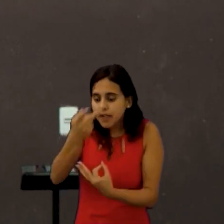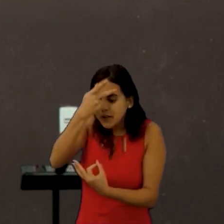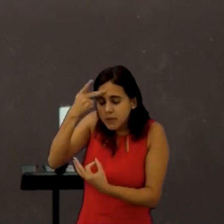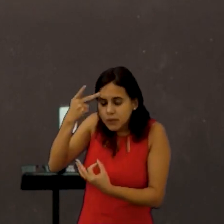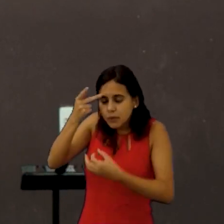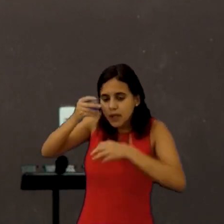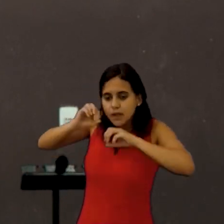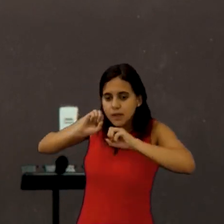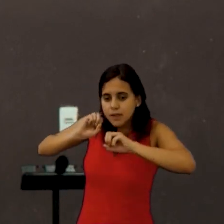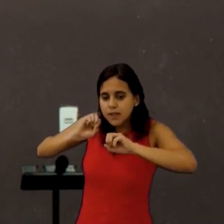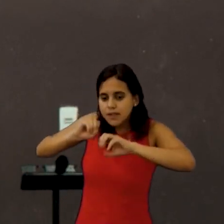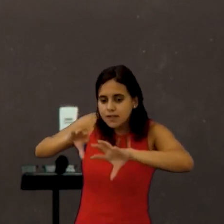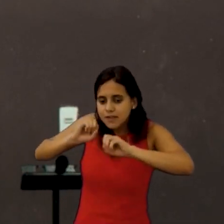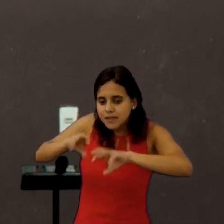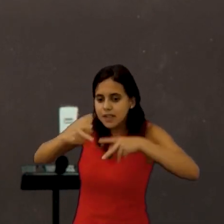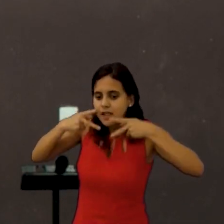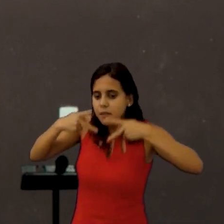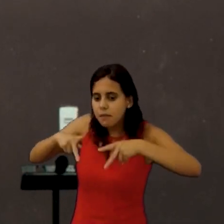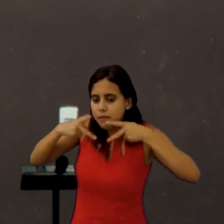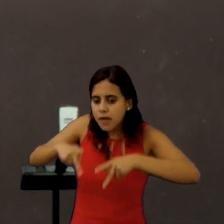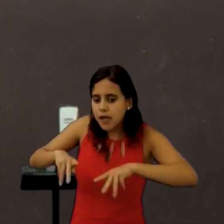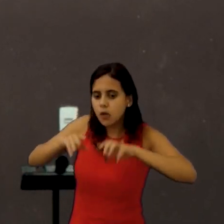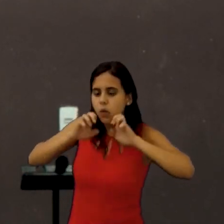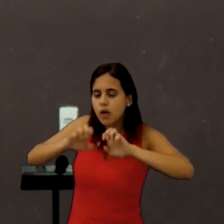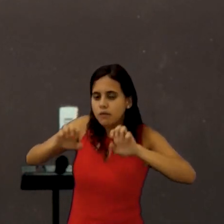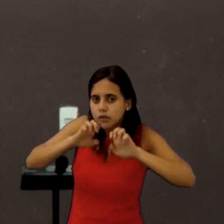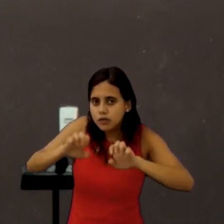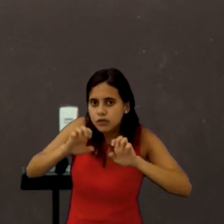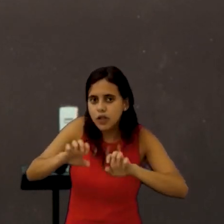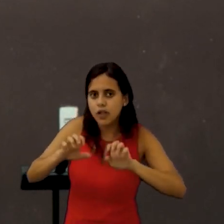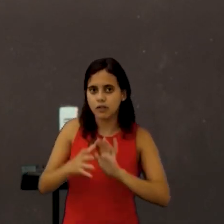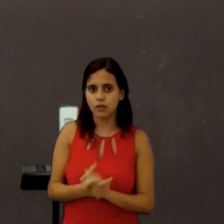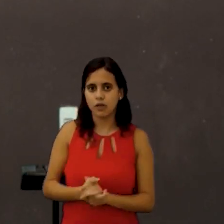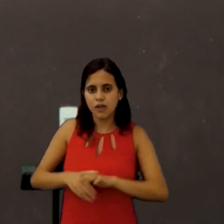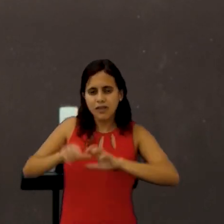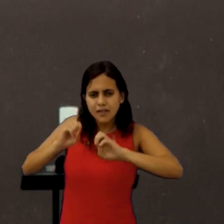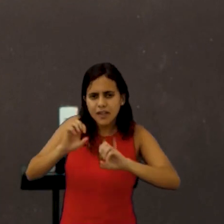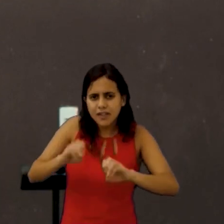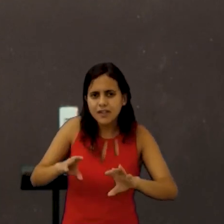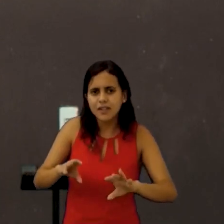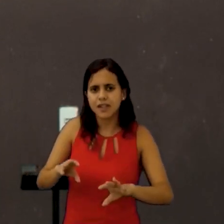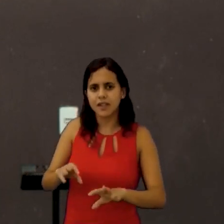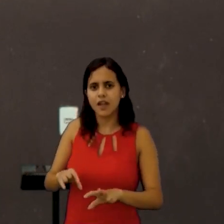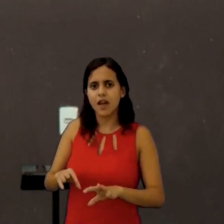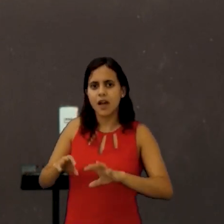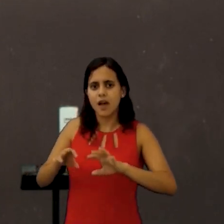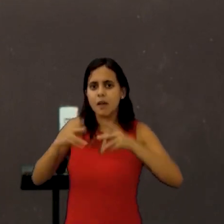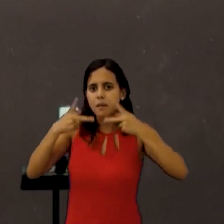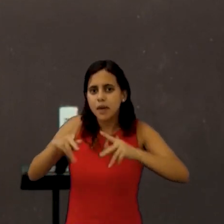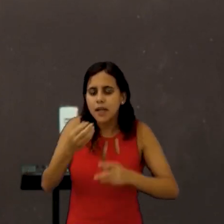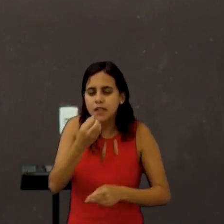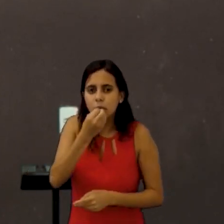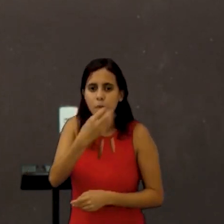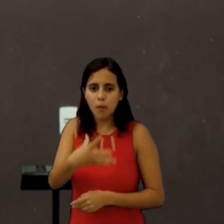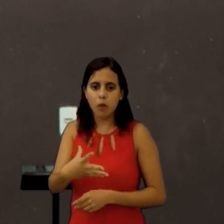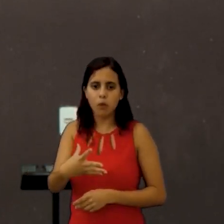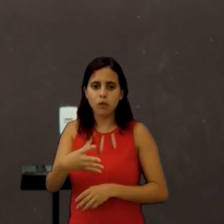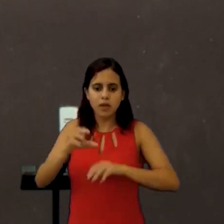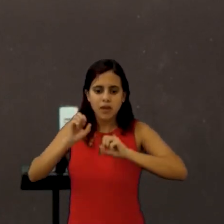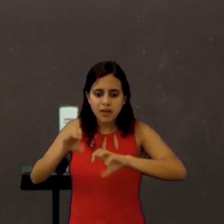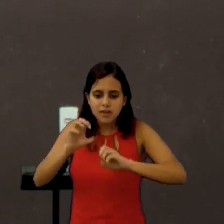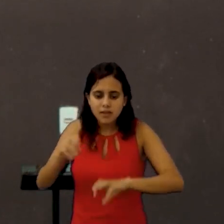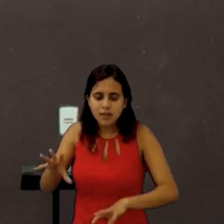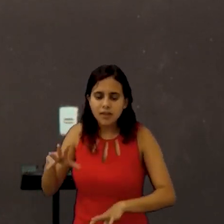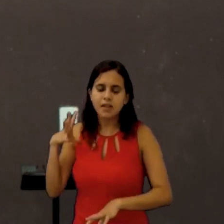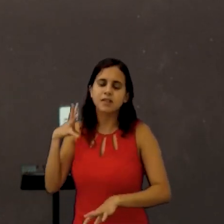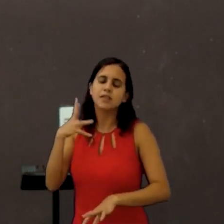evangelho, que faz ouvir a paz, que anuncia coisas boas, que faz ouvir a salvação, que diz a Sião: